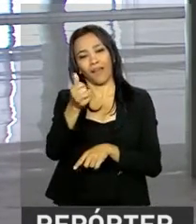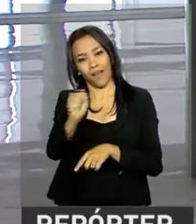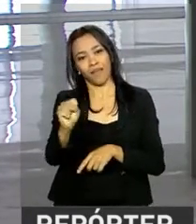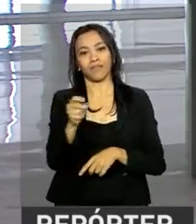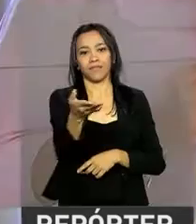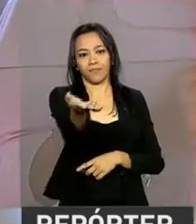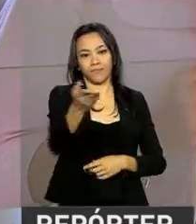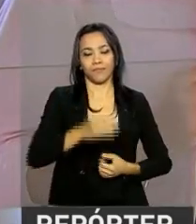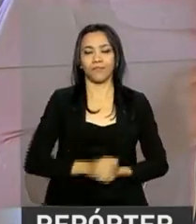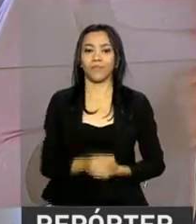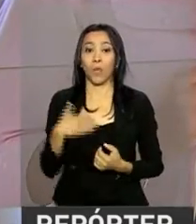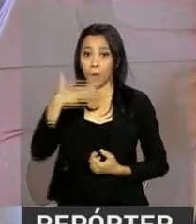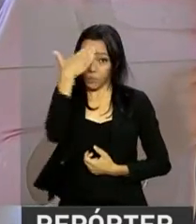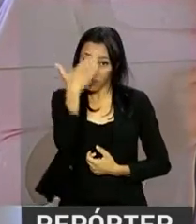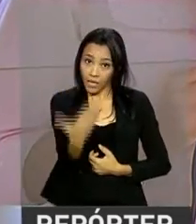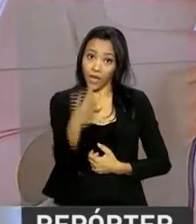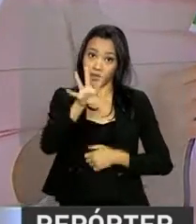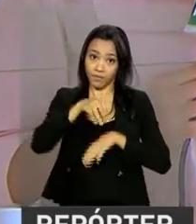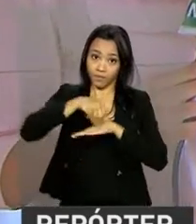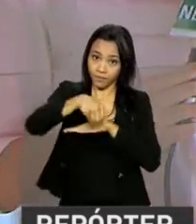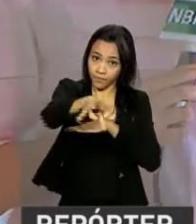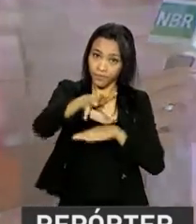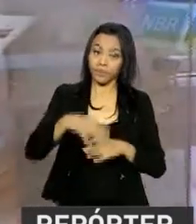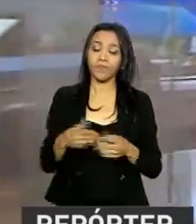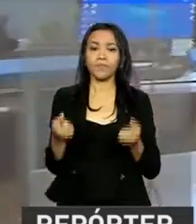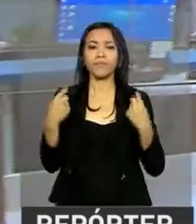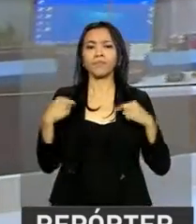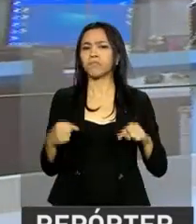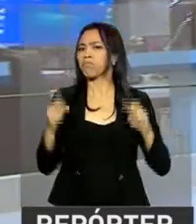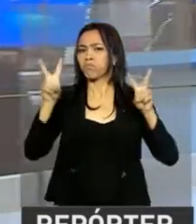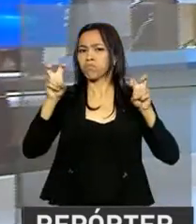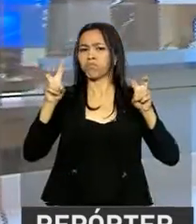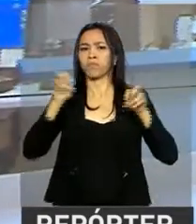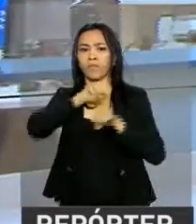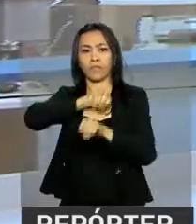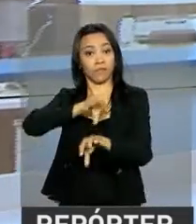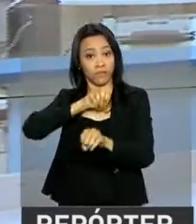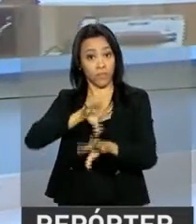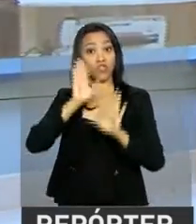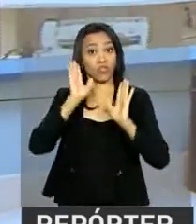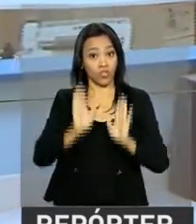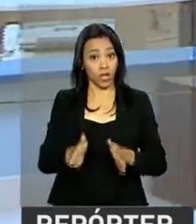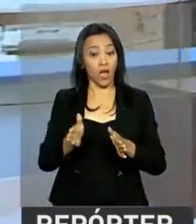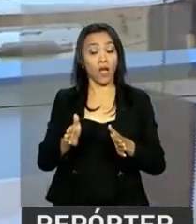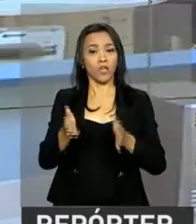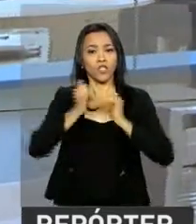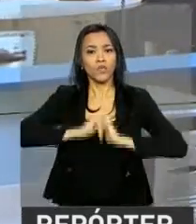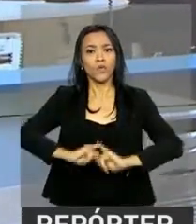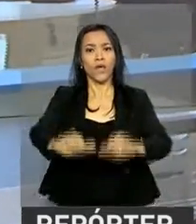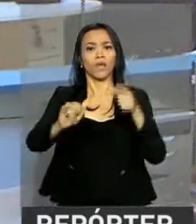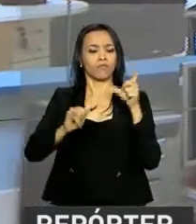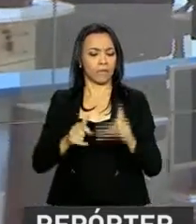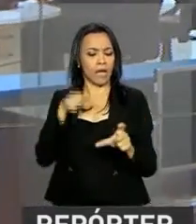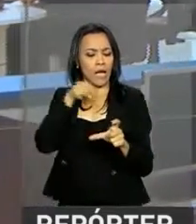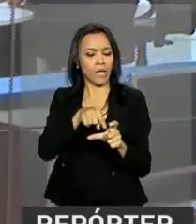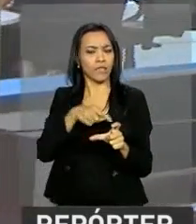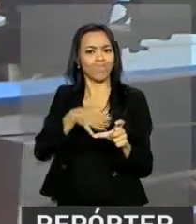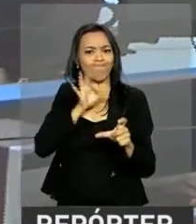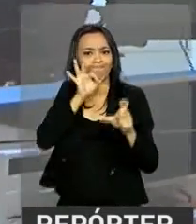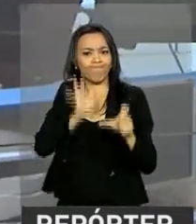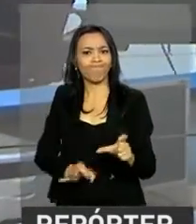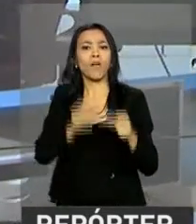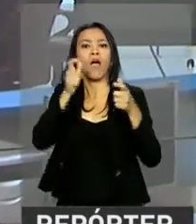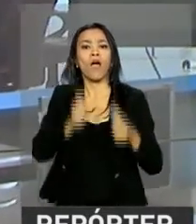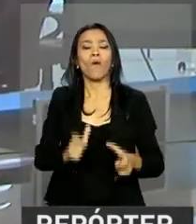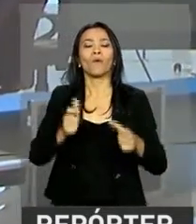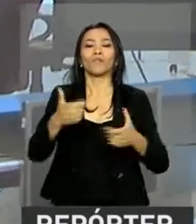você obrigado thaísa pelas suas informações fala de educação agora foi divulgado o cartão de confirmação do exame